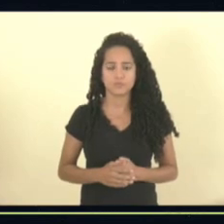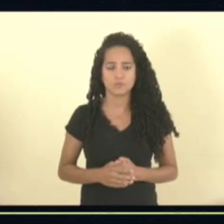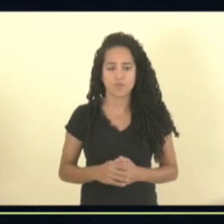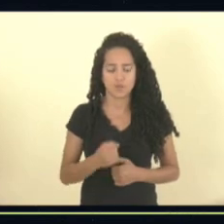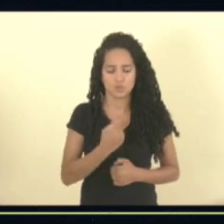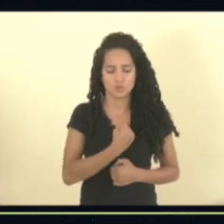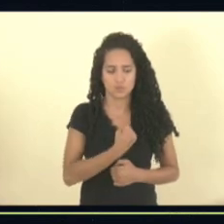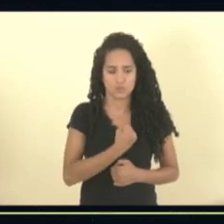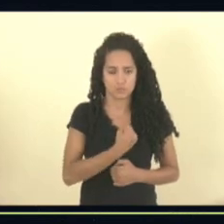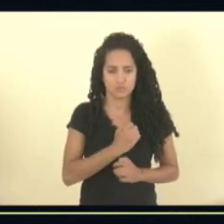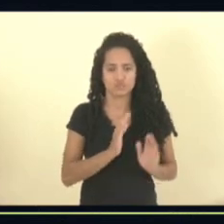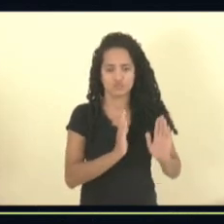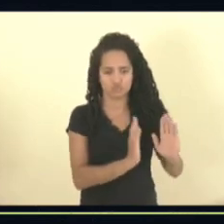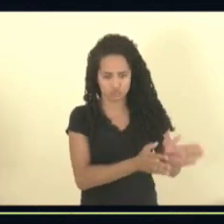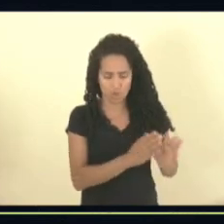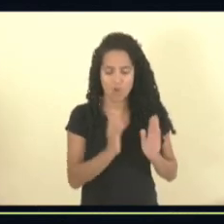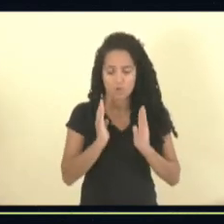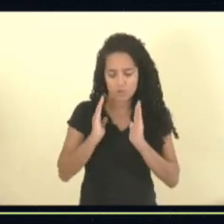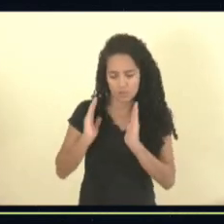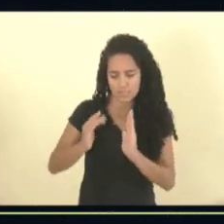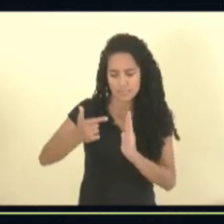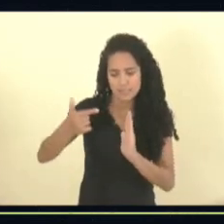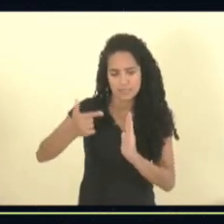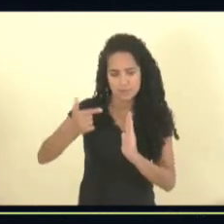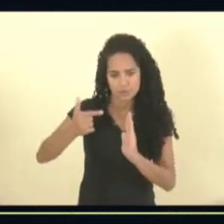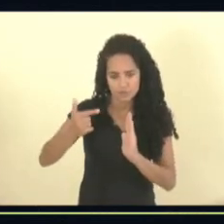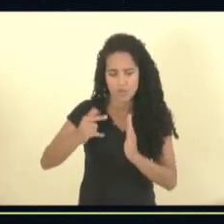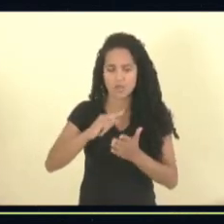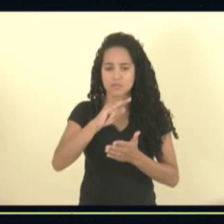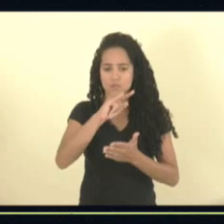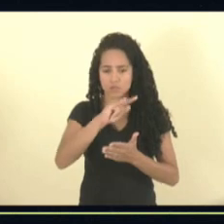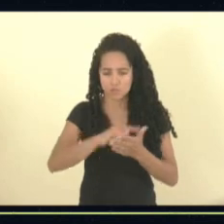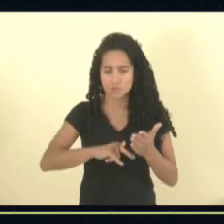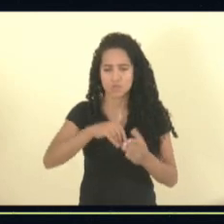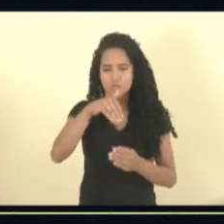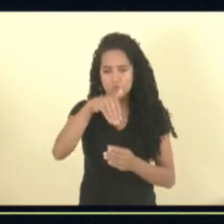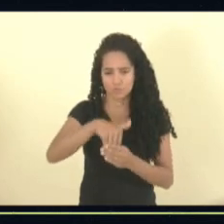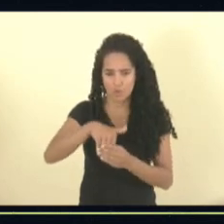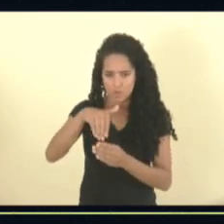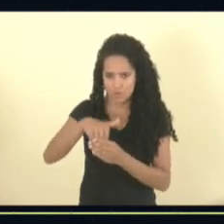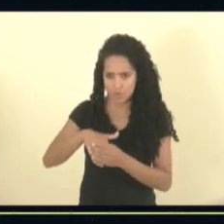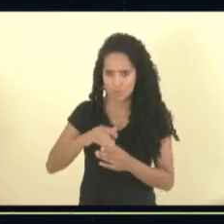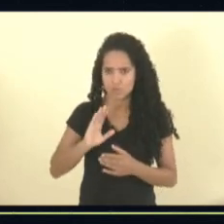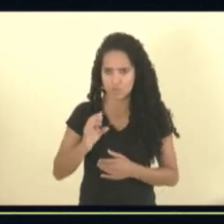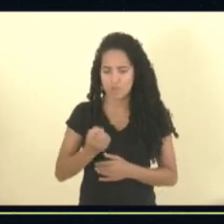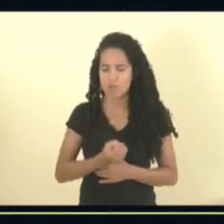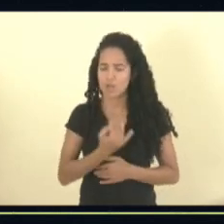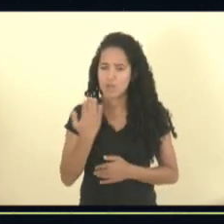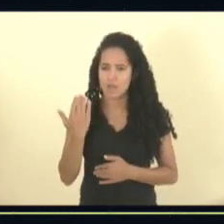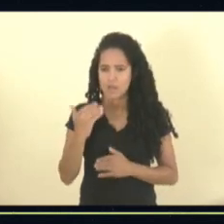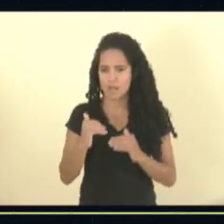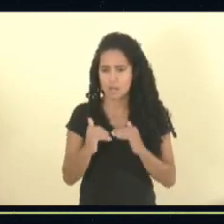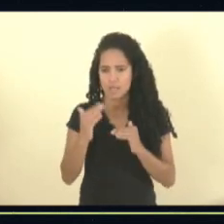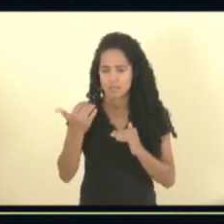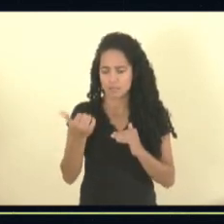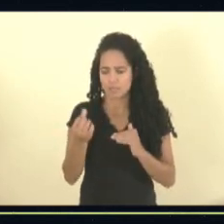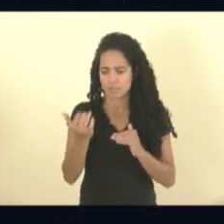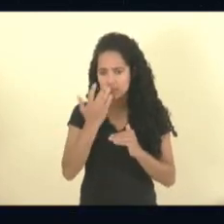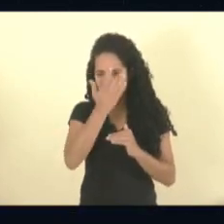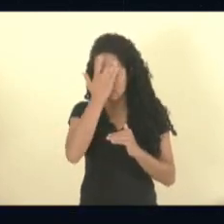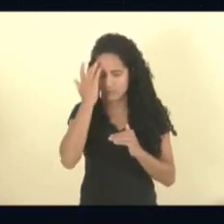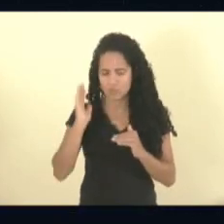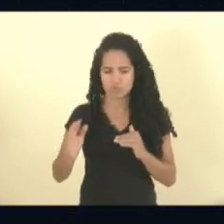Segunda fase do expediente, nesse caso, é sujeita à deliberação. Nós já temos quórum acima de 16, deputado Danilo? Já,